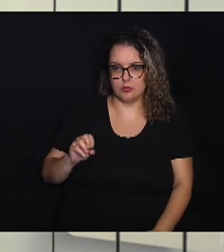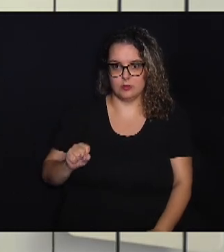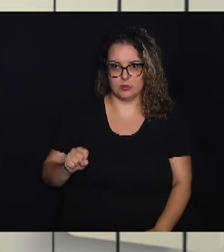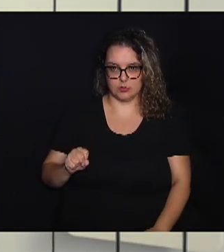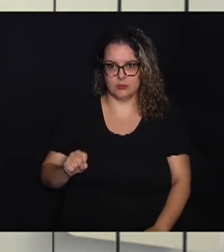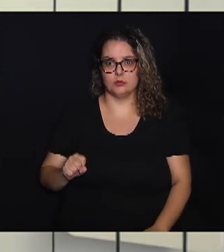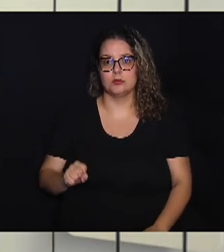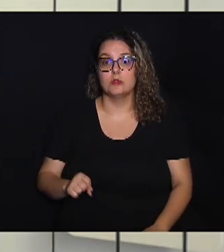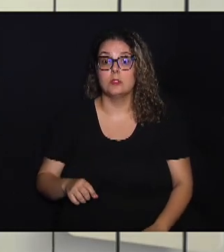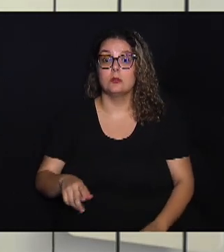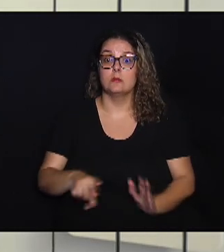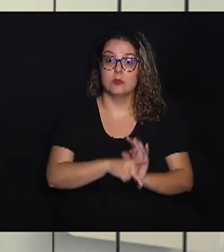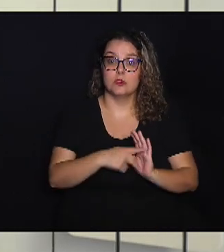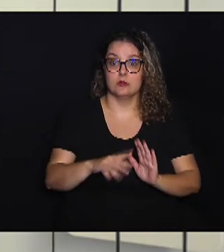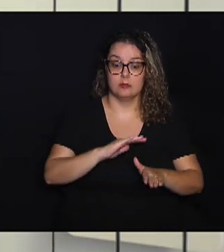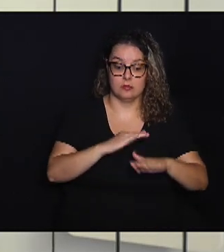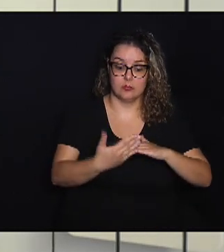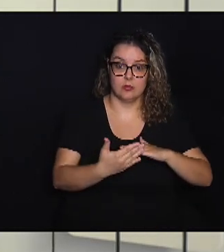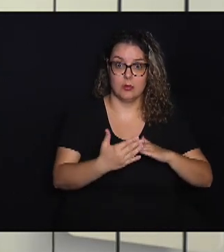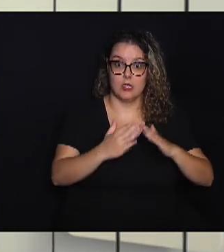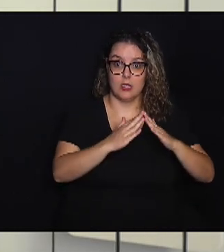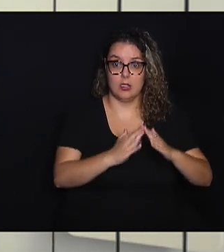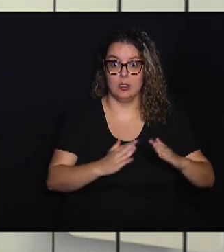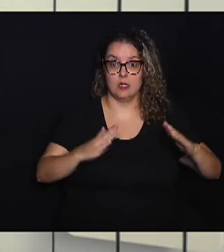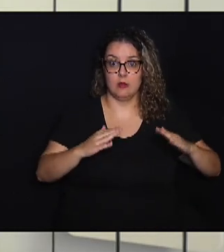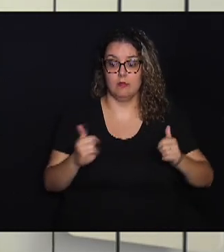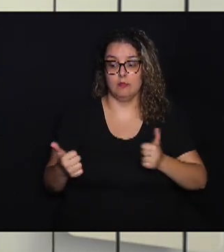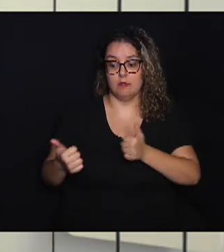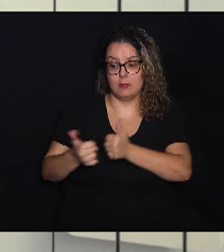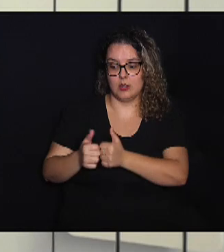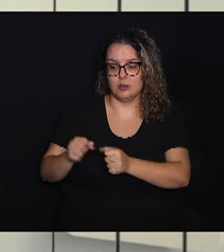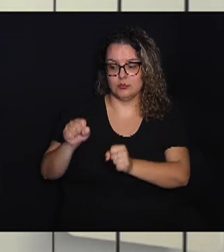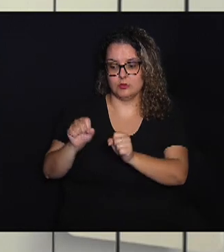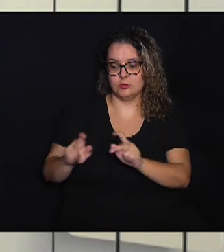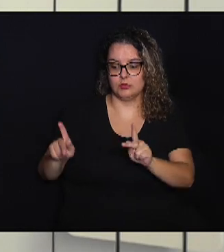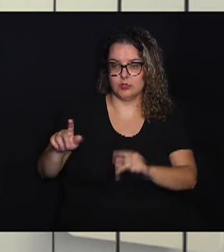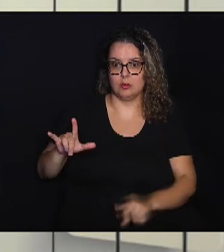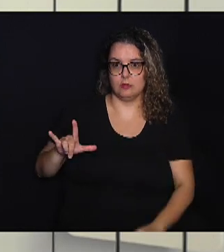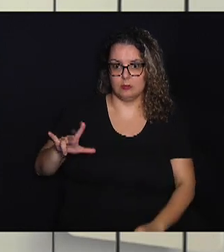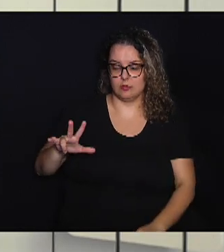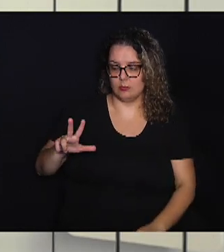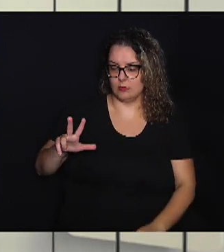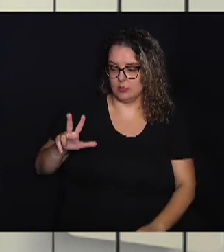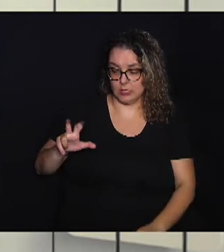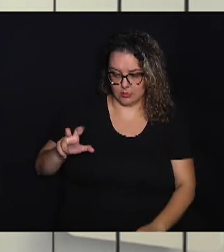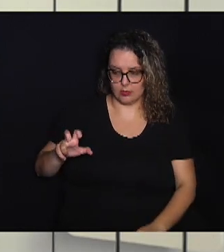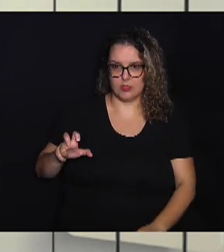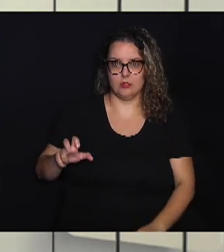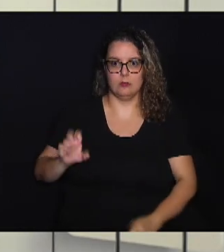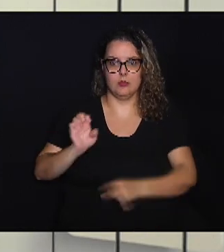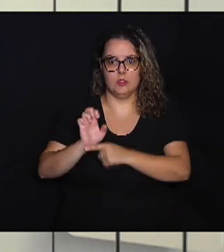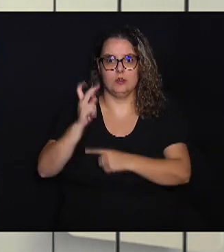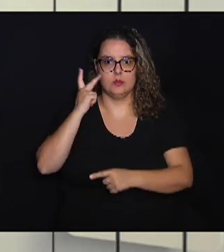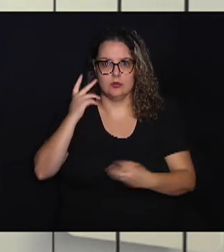à cidade no bairro Casarão, próximo ao Shopping Iguatemi, para o estado de São Paulo. A doação foi solicitada